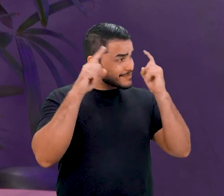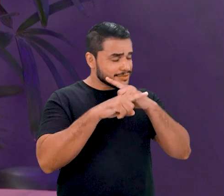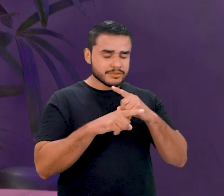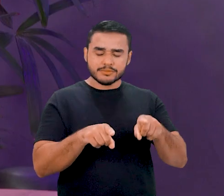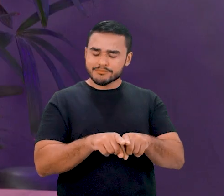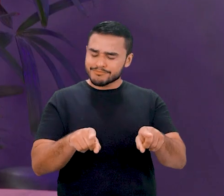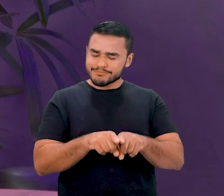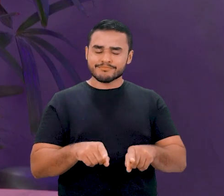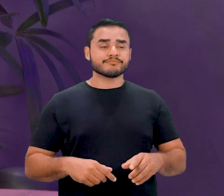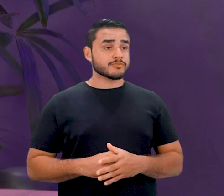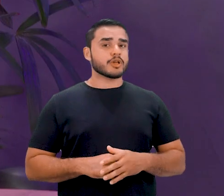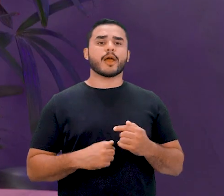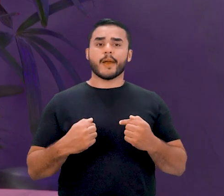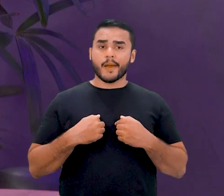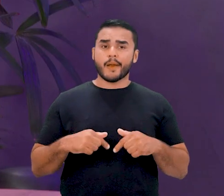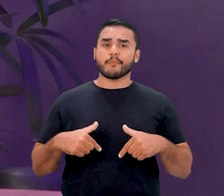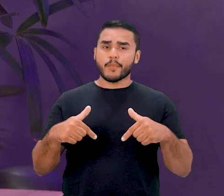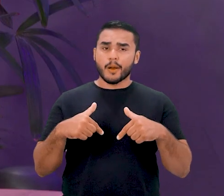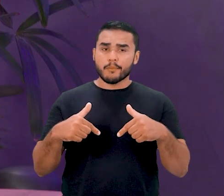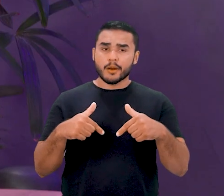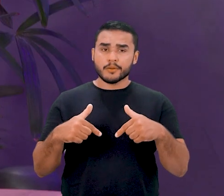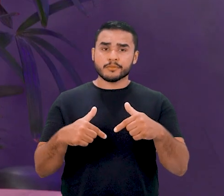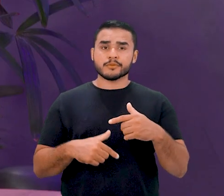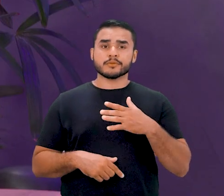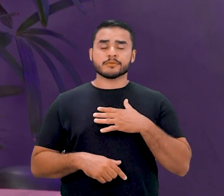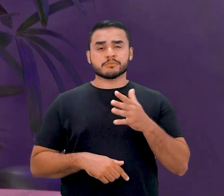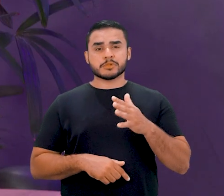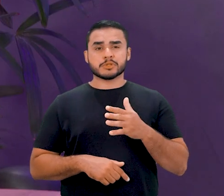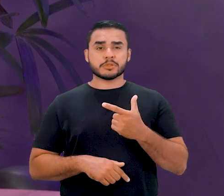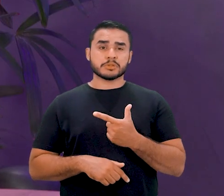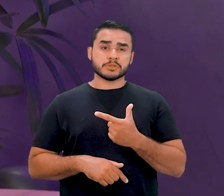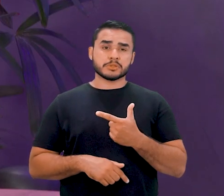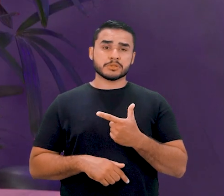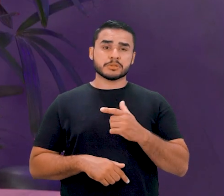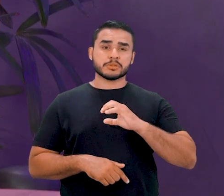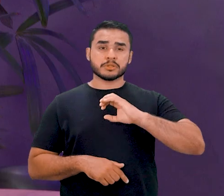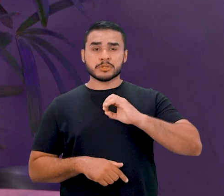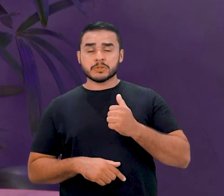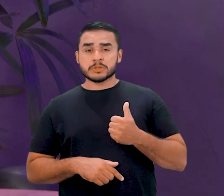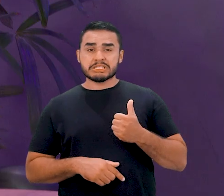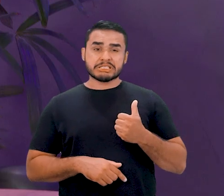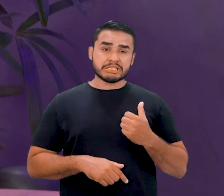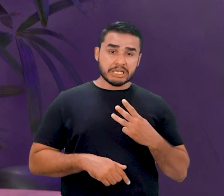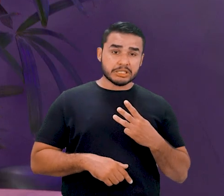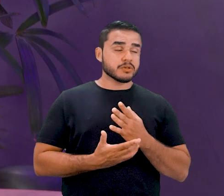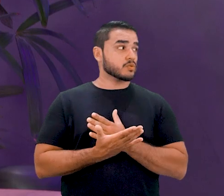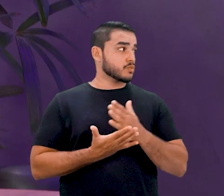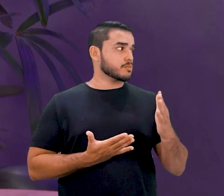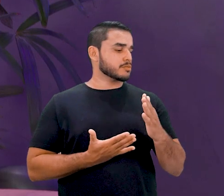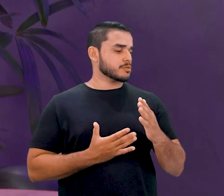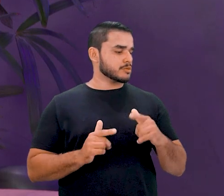sou... A minha militância, ela nasceu em meados de 2013, 2014, mais ou